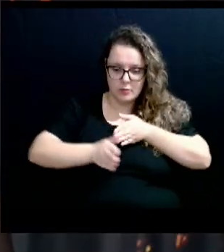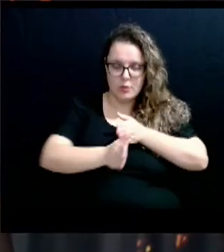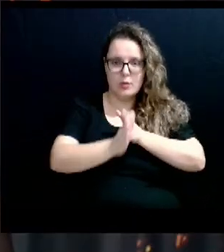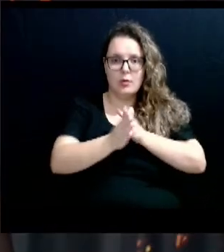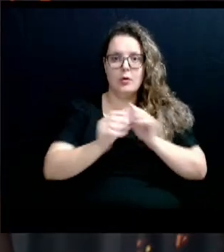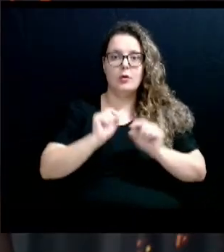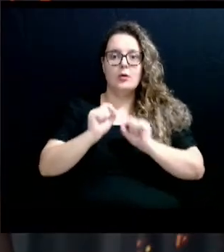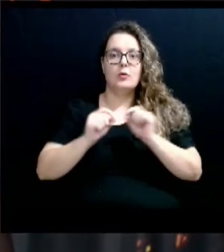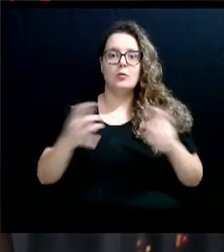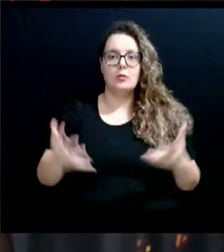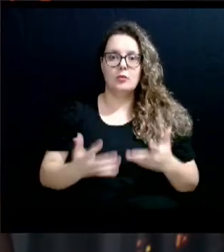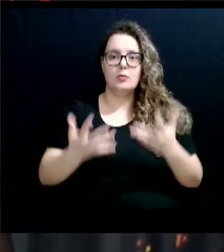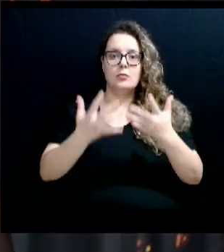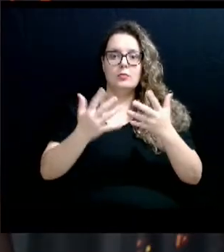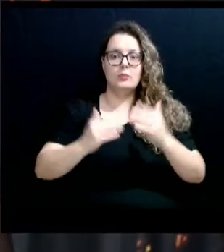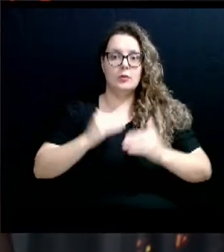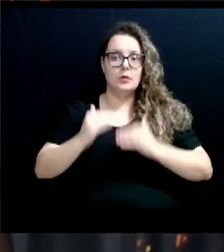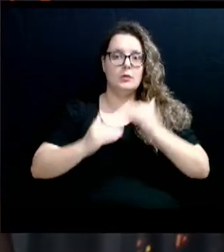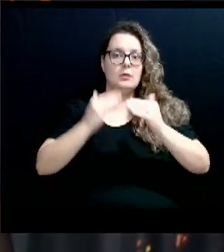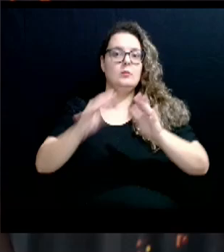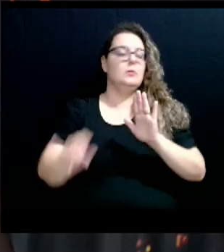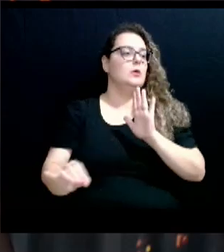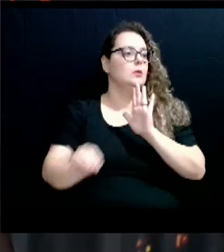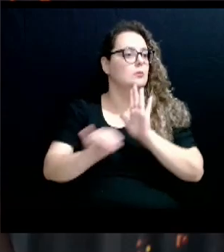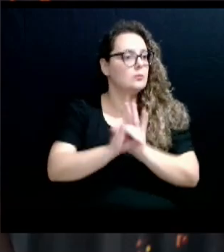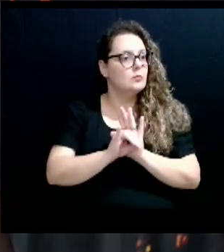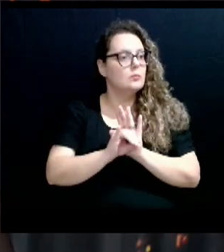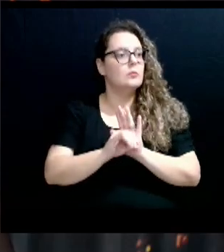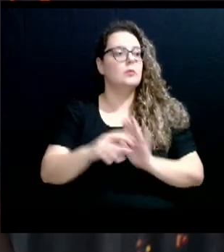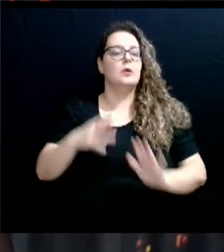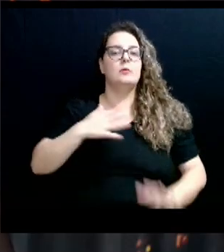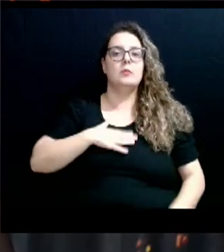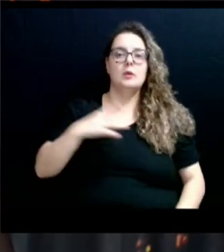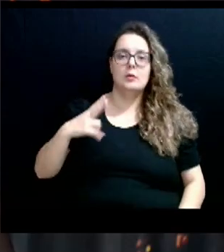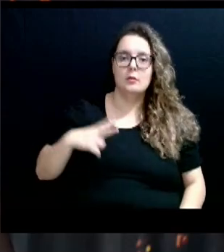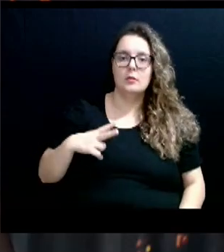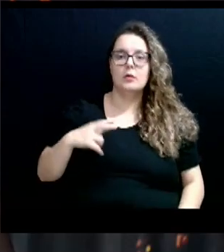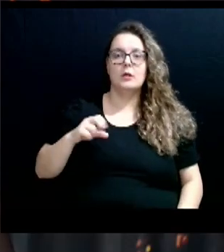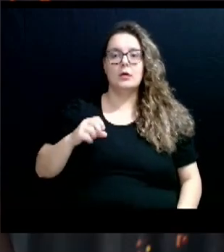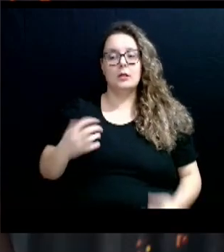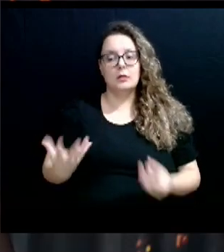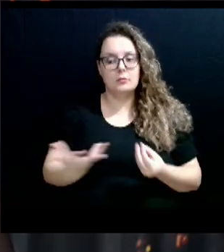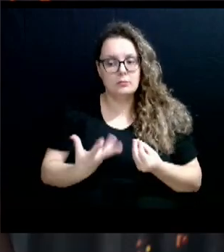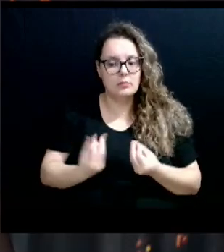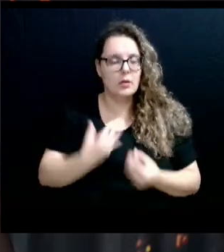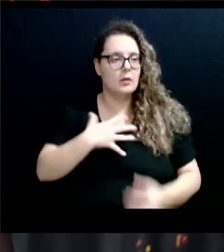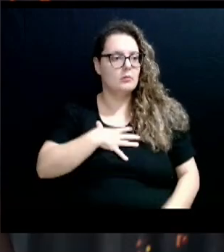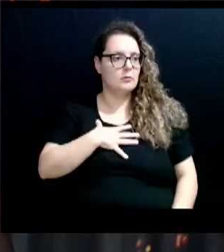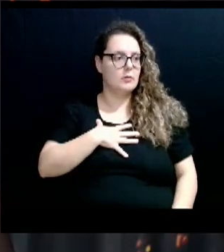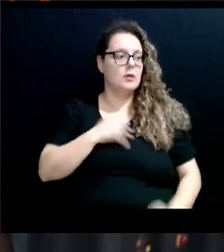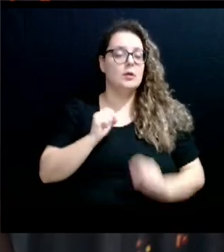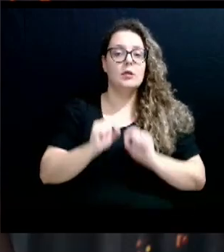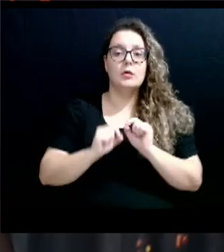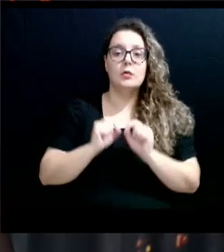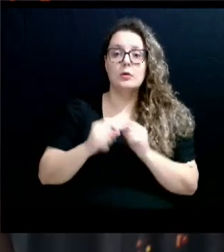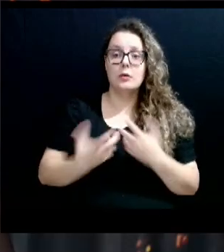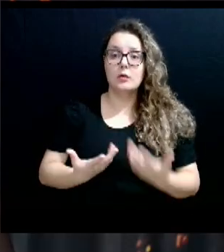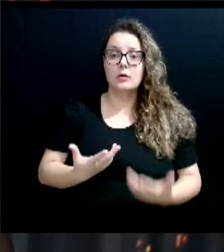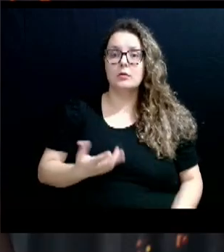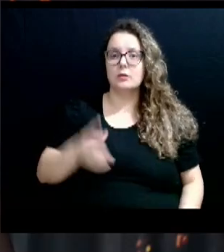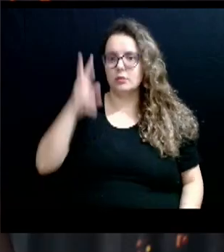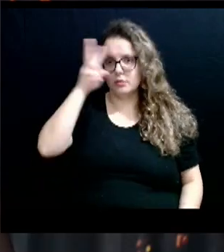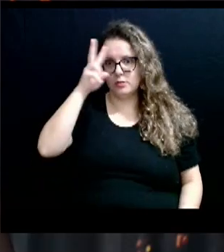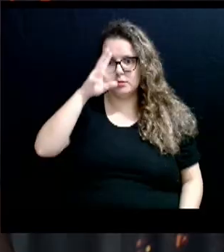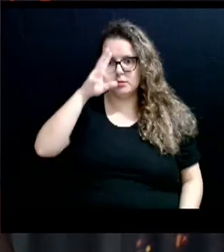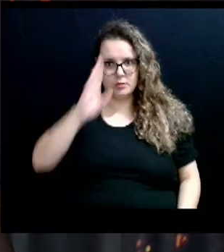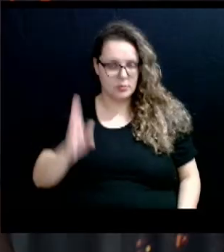a minha construção de identidade, a minha particularidade, a minha singularidade, e o que isso tinha a ver com a história do Brasil, né? Se hoje